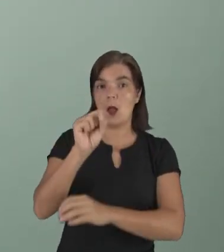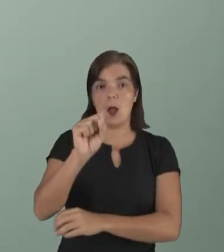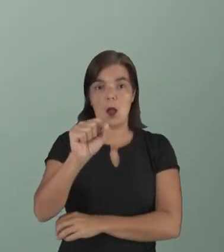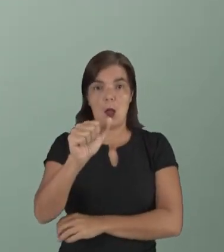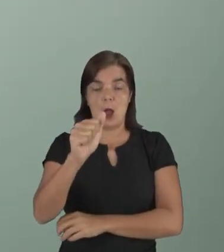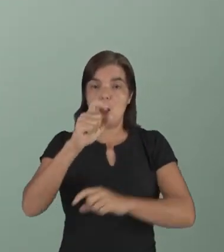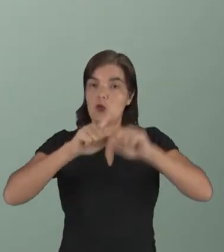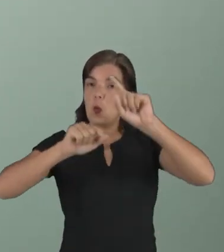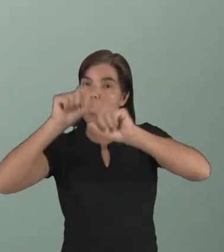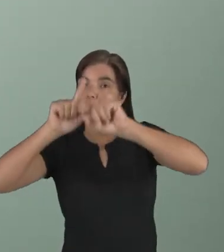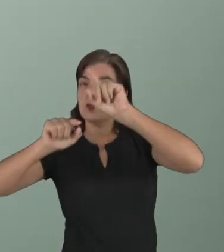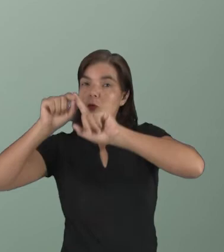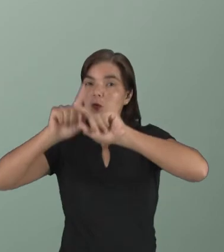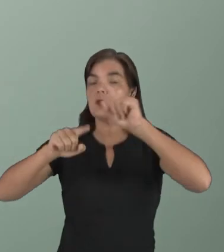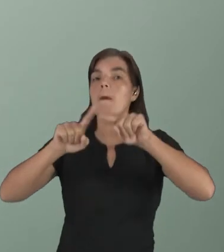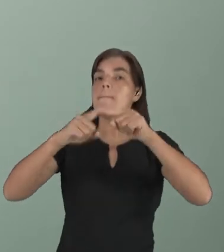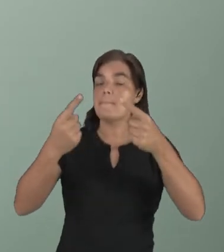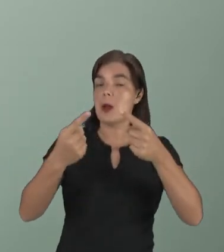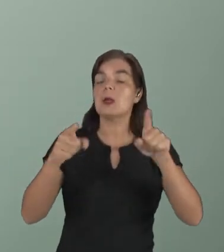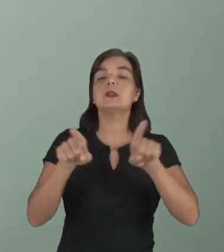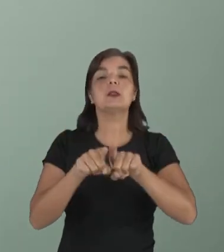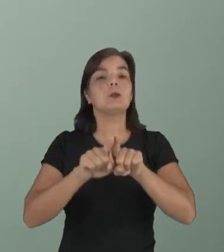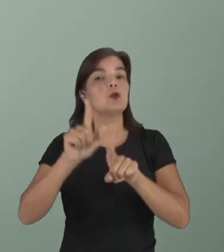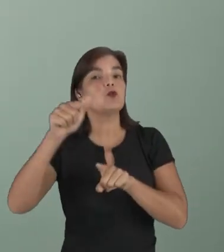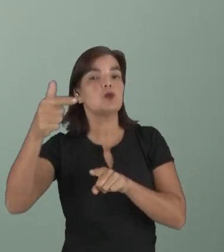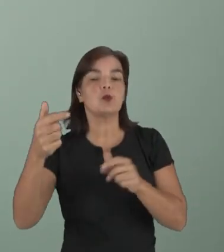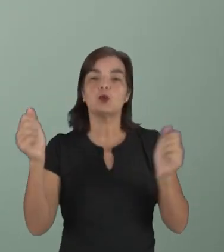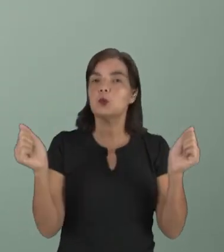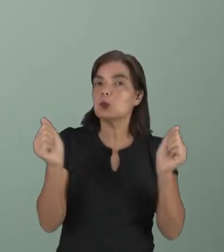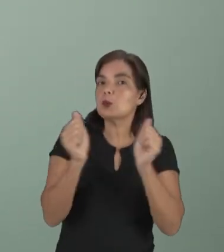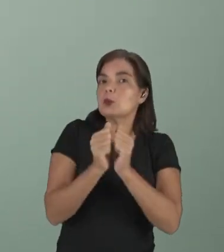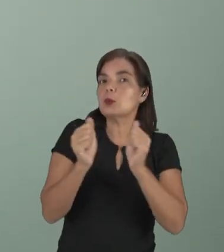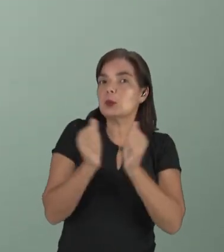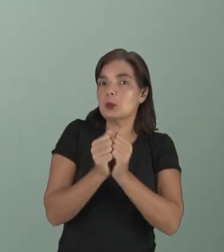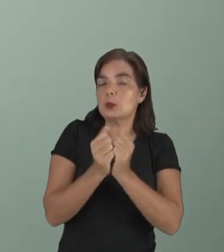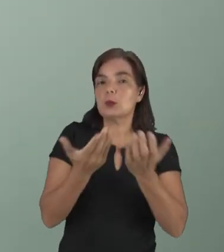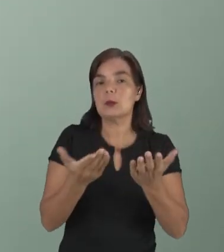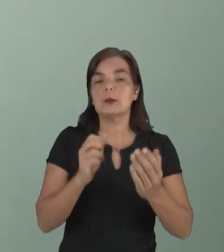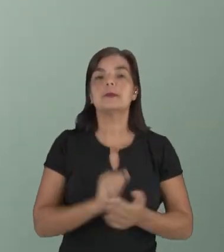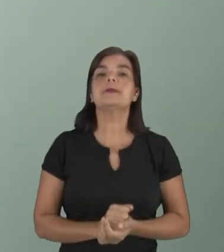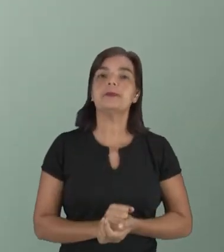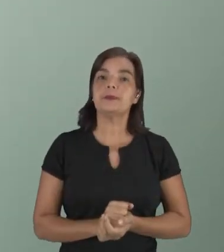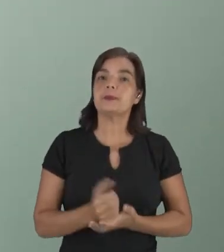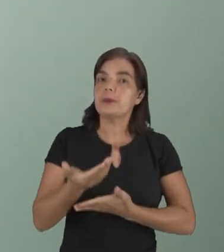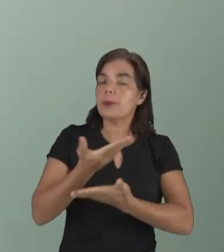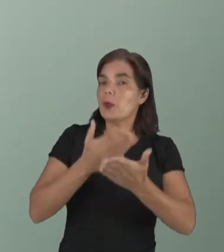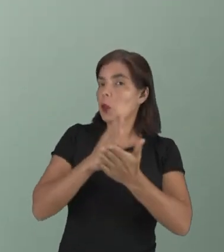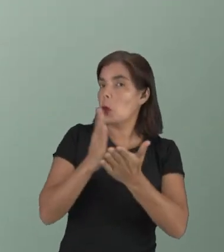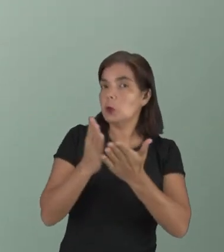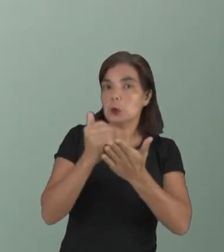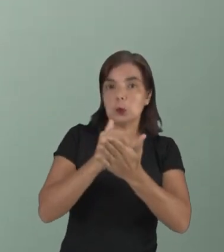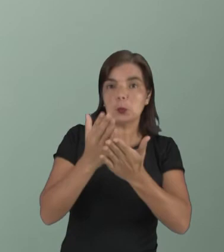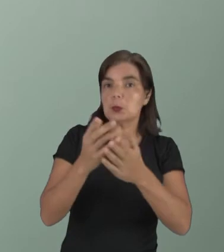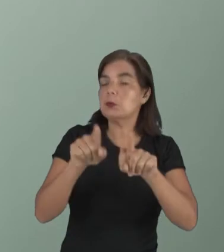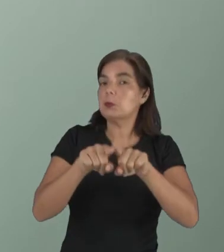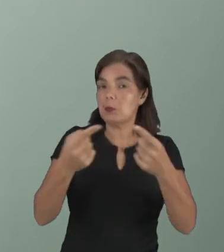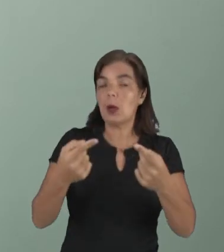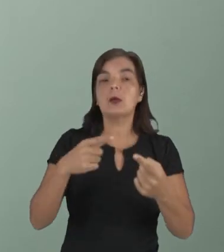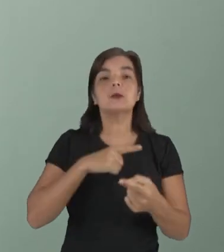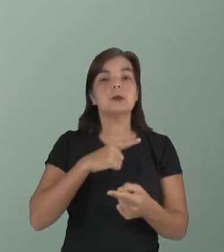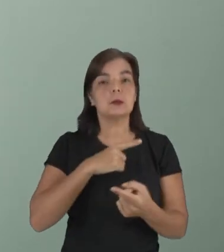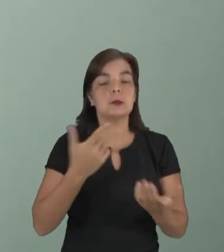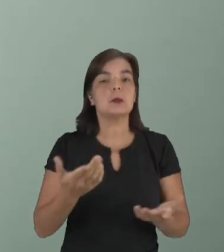viu, as áreas acabavam que se juntando ou não sendo tão bem subdivididas ali.